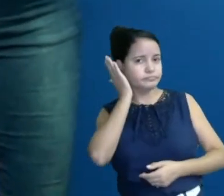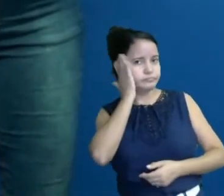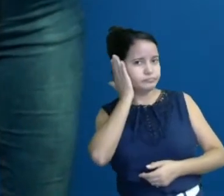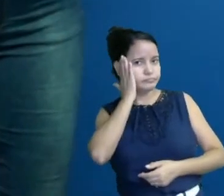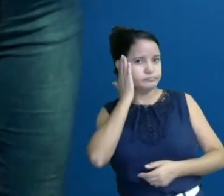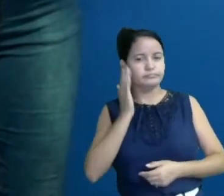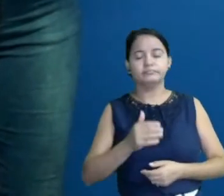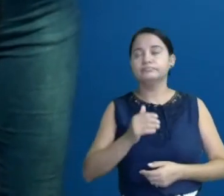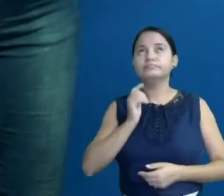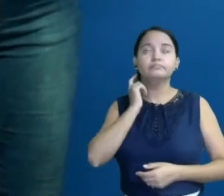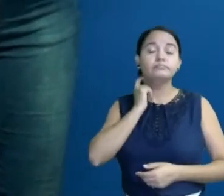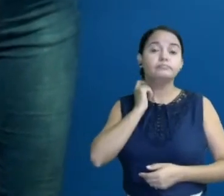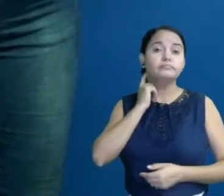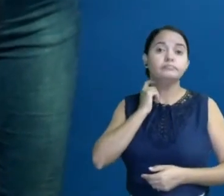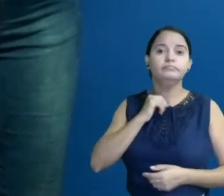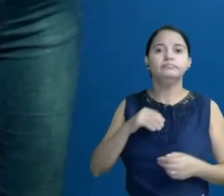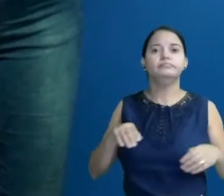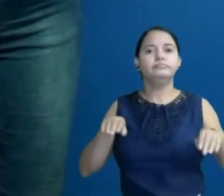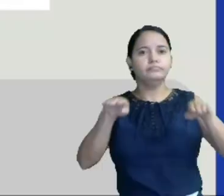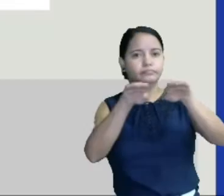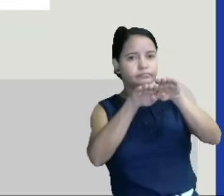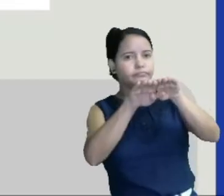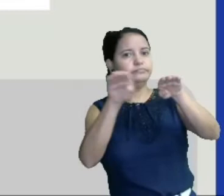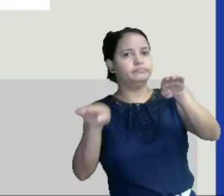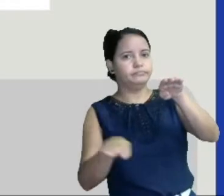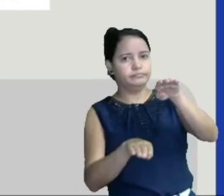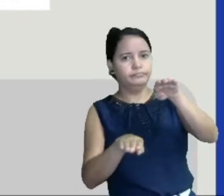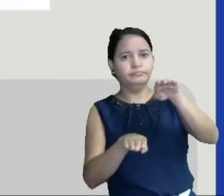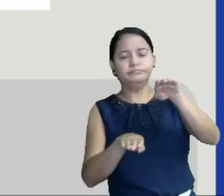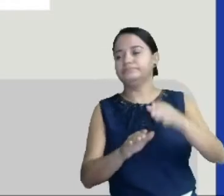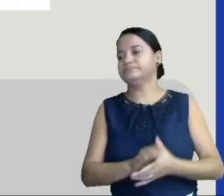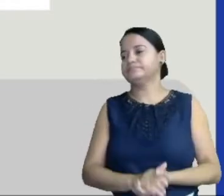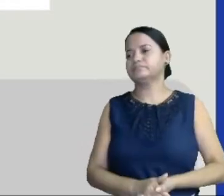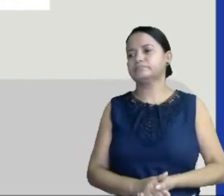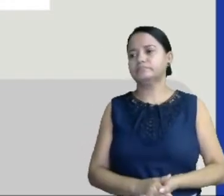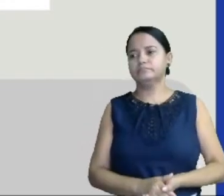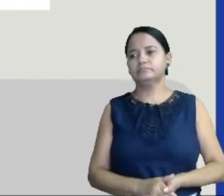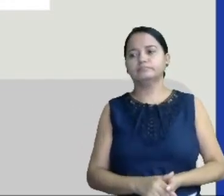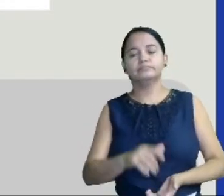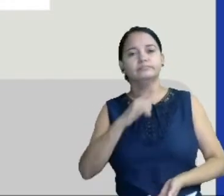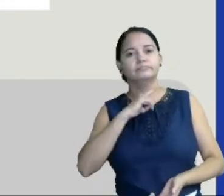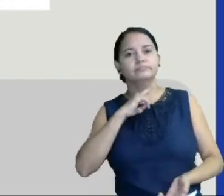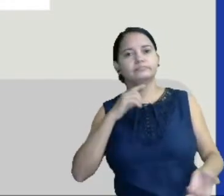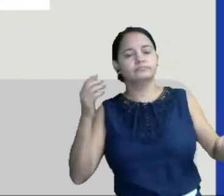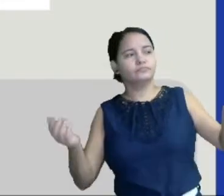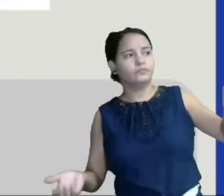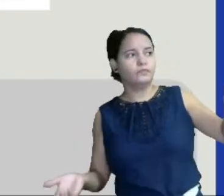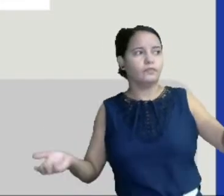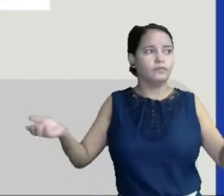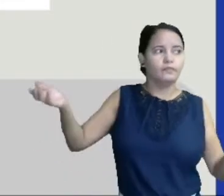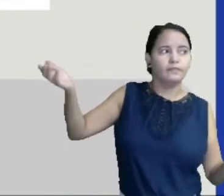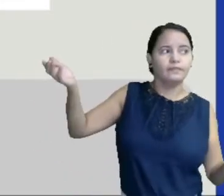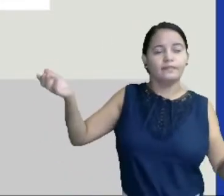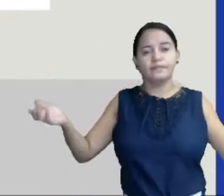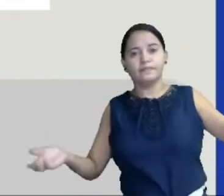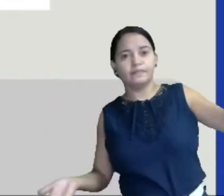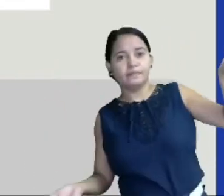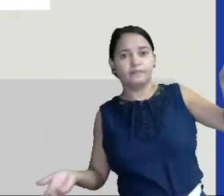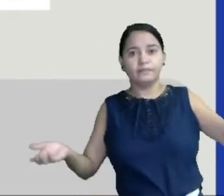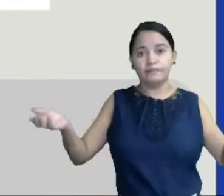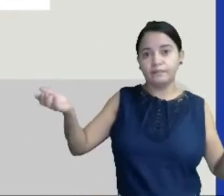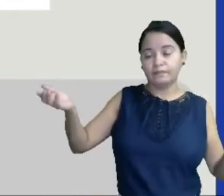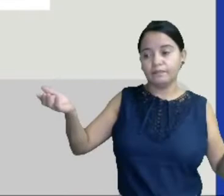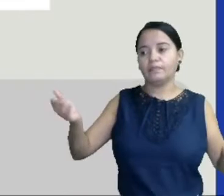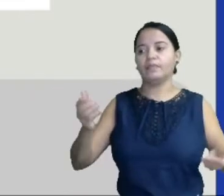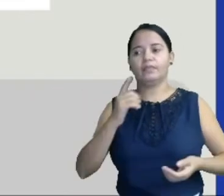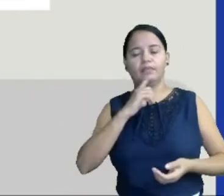ideia de igualdade desigualdade para poder a gente continuar Observe as gangorras e as sentenças matemáticas Então vamos